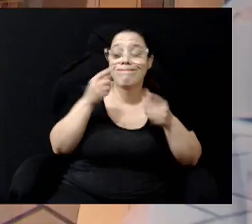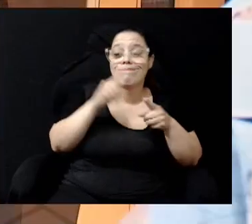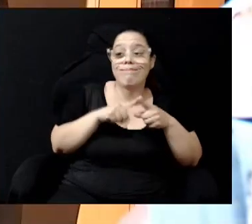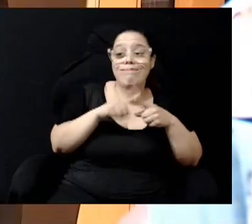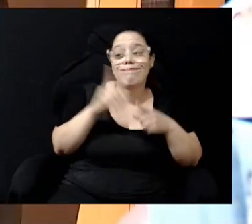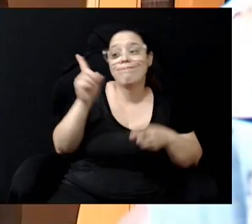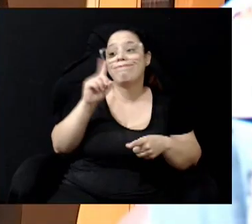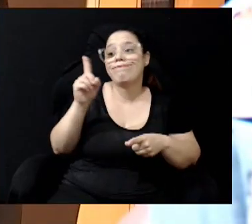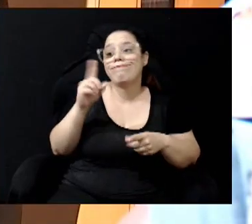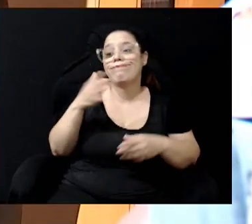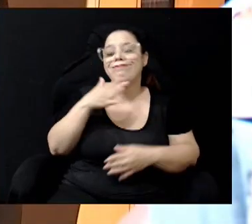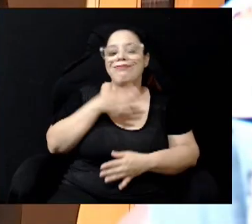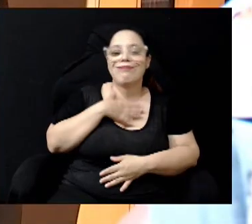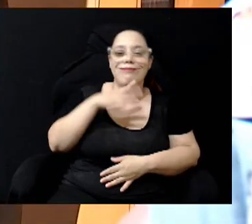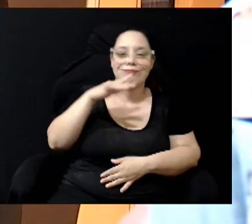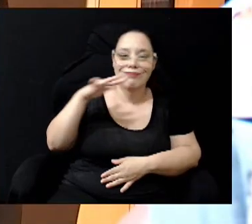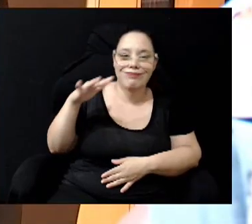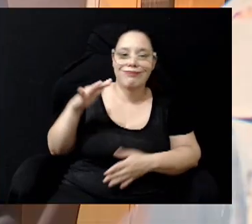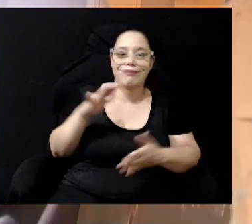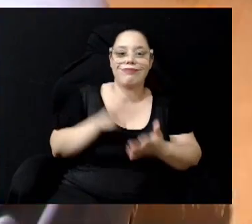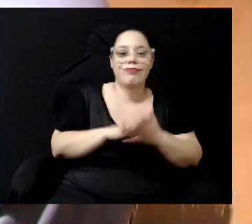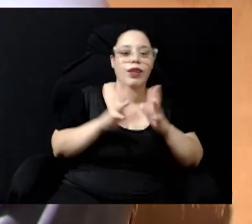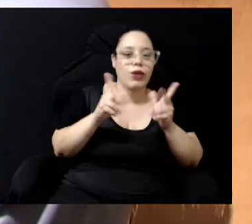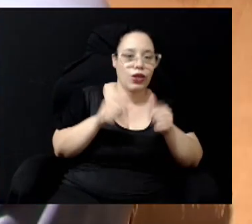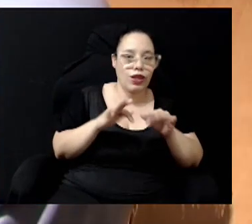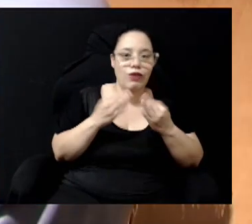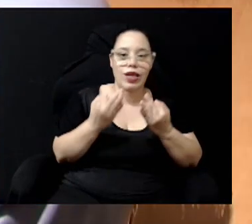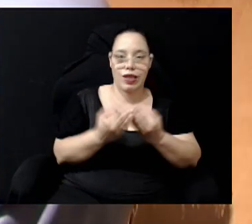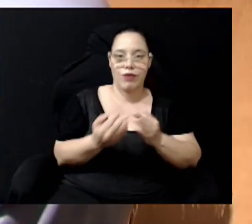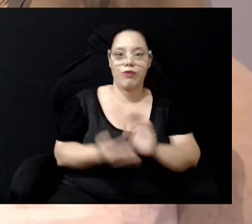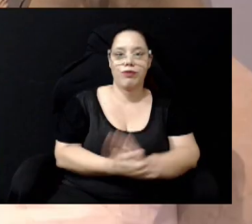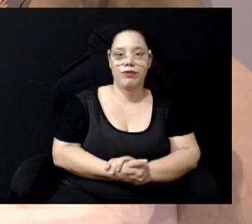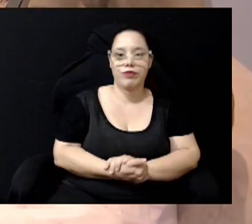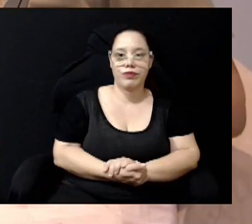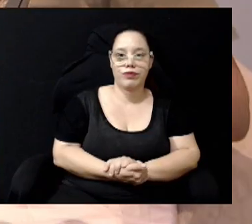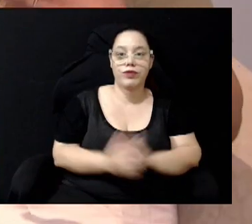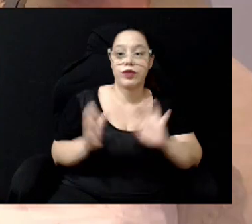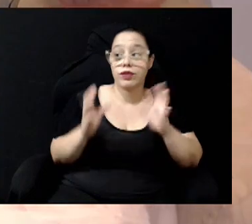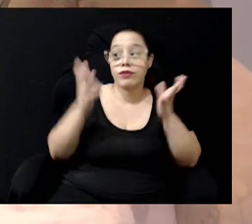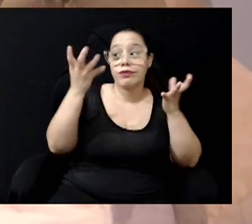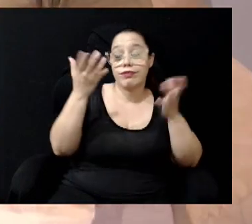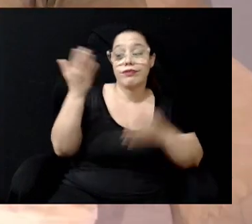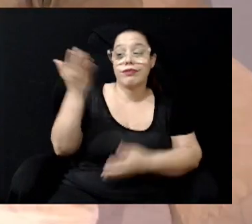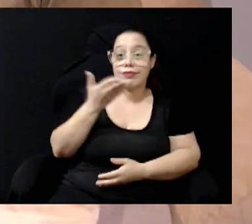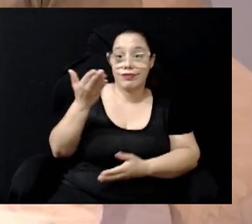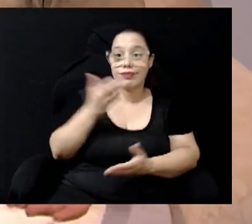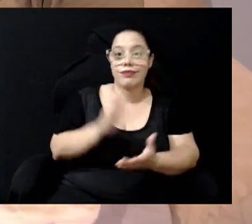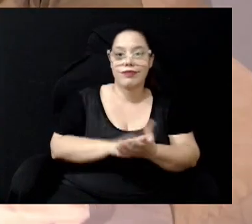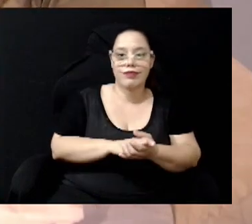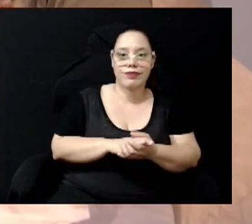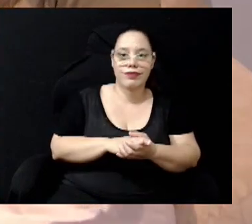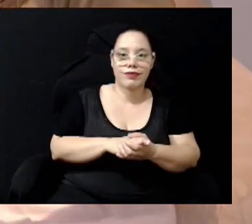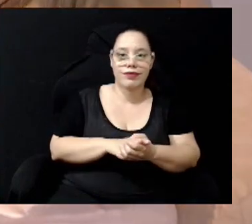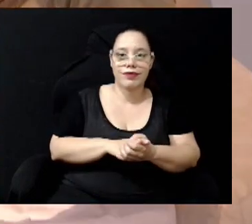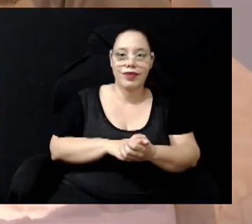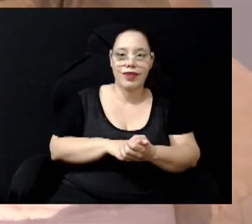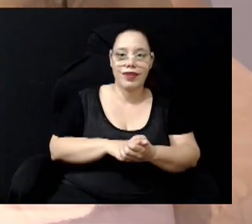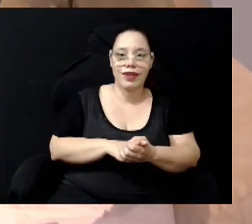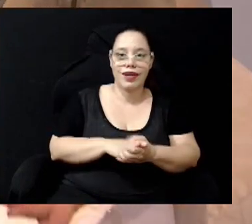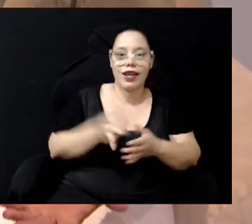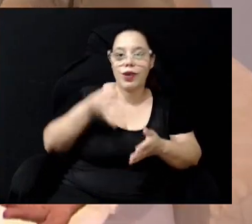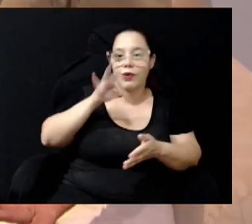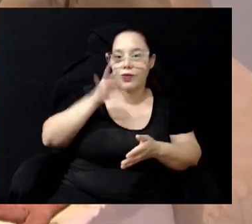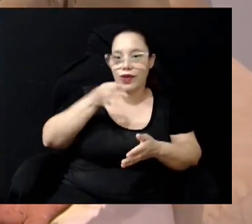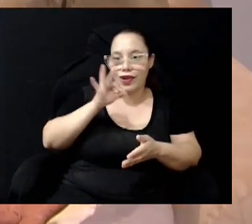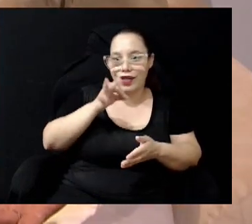infância e da juventude. Então é para toda a família. E é o que está acontecendo nesse momento, né? Eu não estou tomando uma xícara de café, mas nós